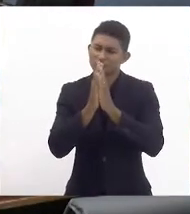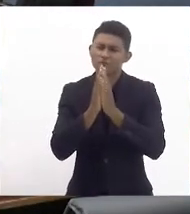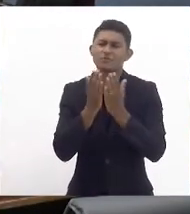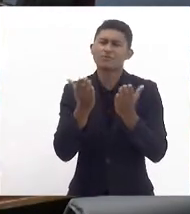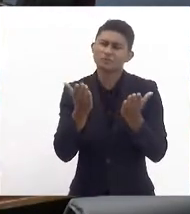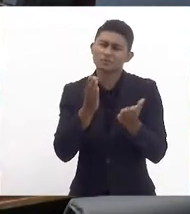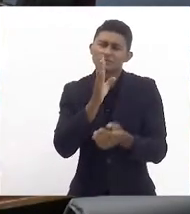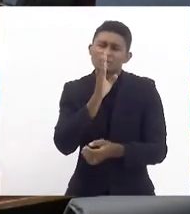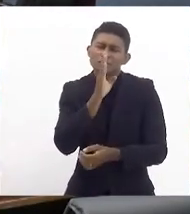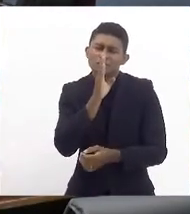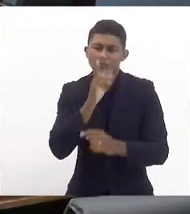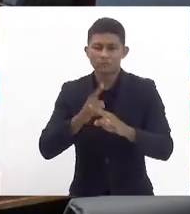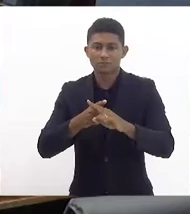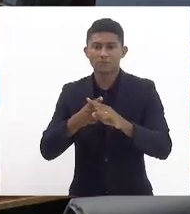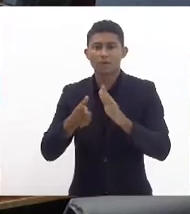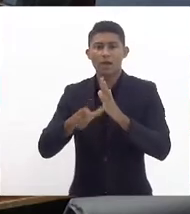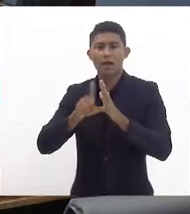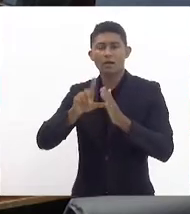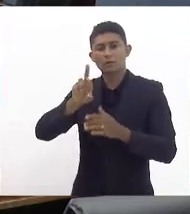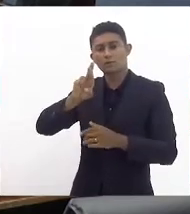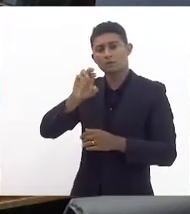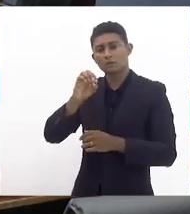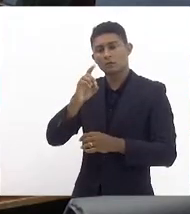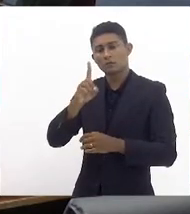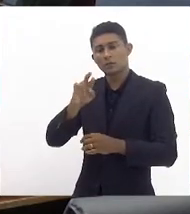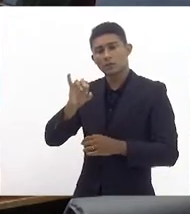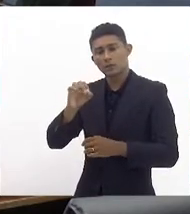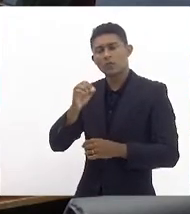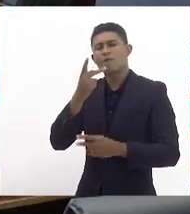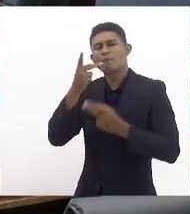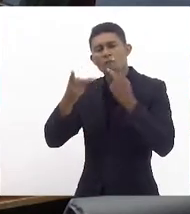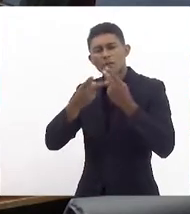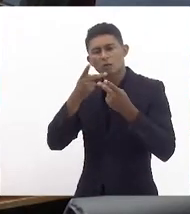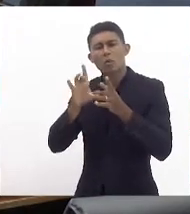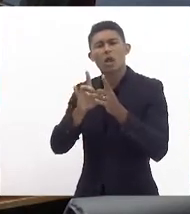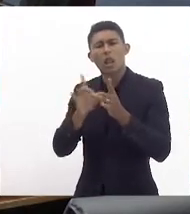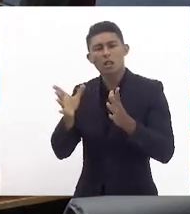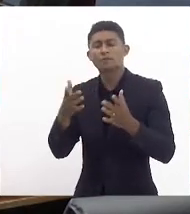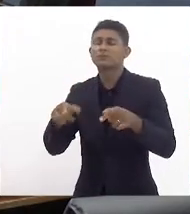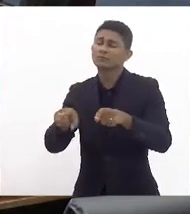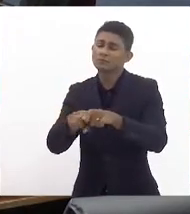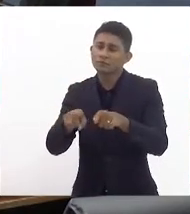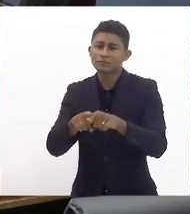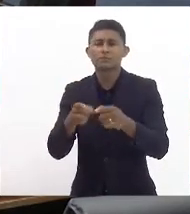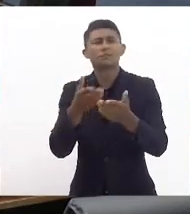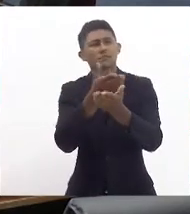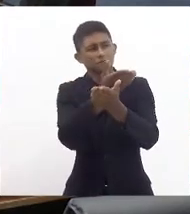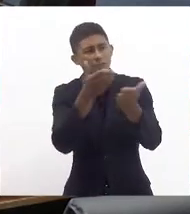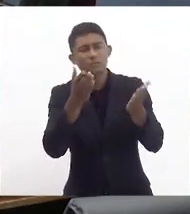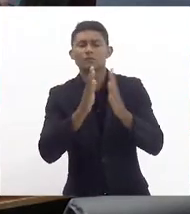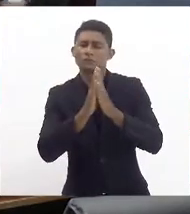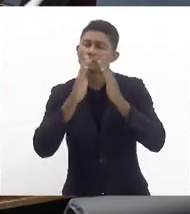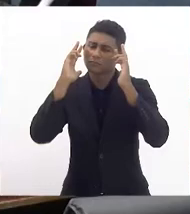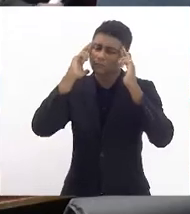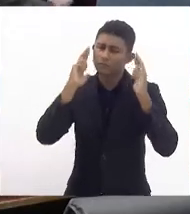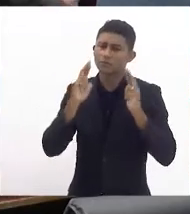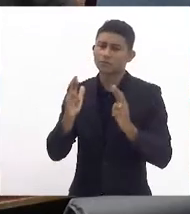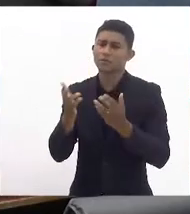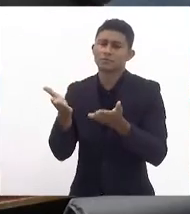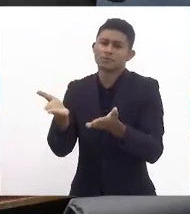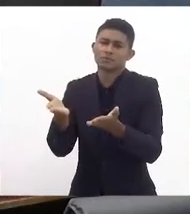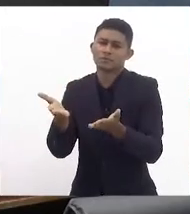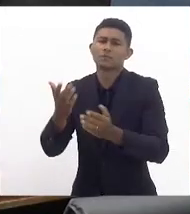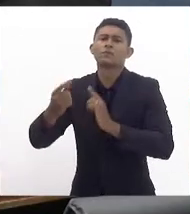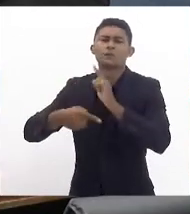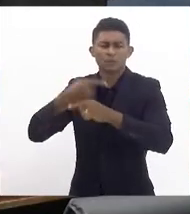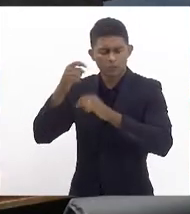que o deputado Rodrigo Amorim utilizou da palavra, que a deputada Renata Souza, que também é deputada aqui na casa, também usar da palavra. Depois vocês